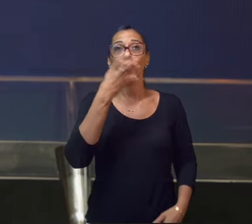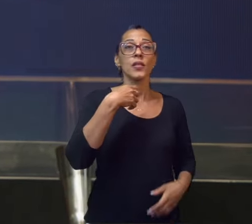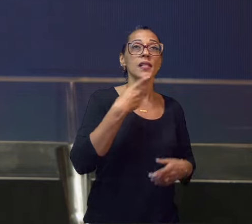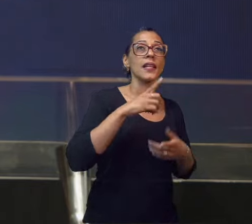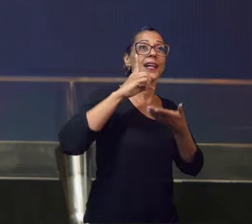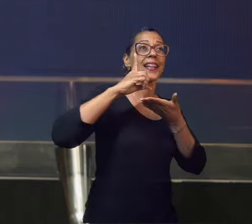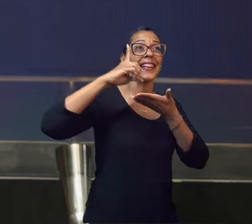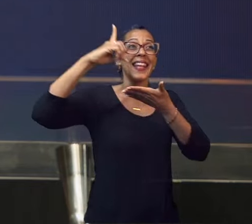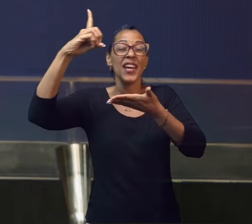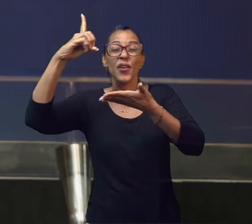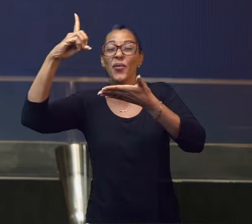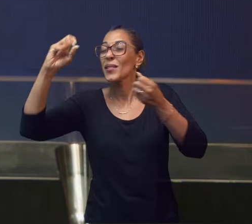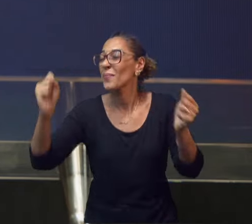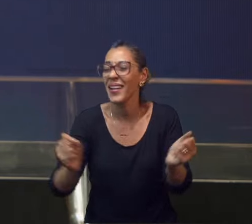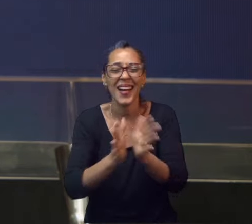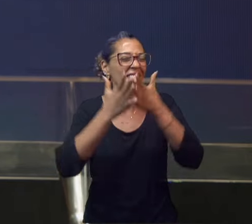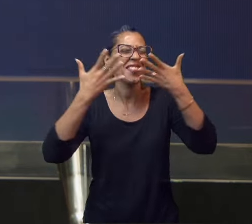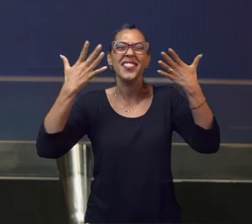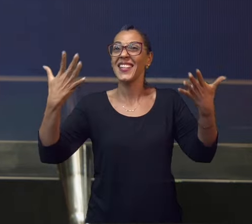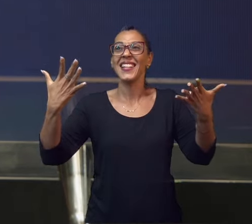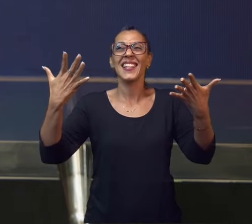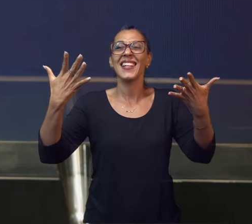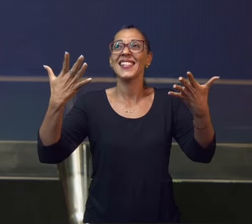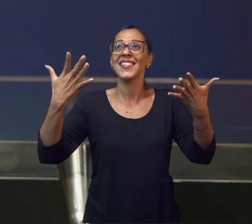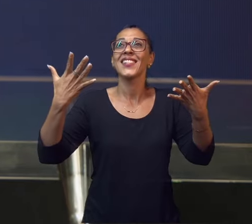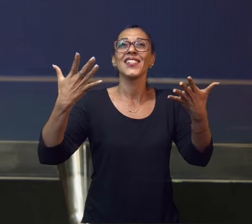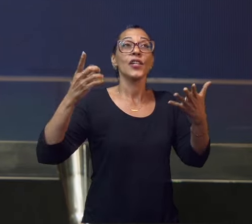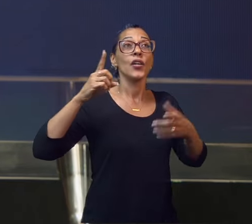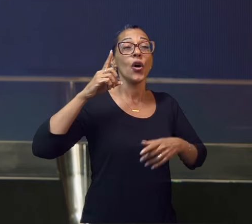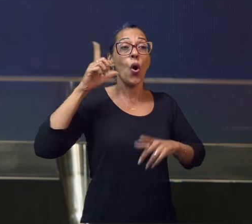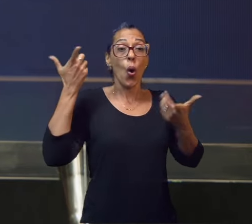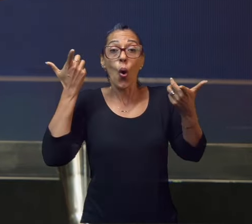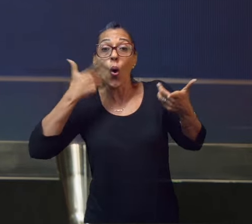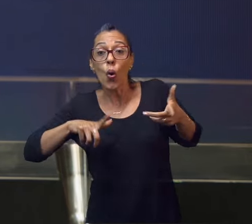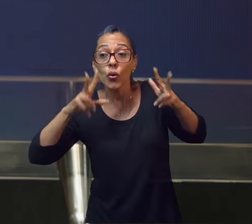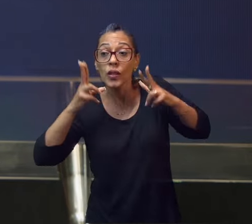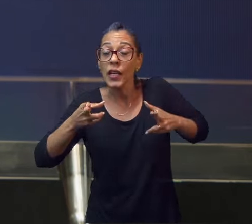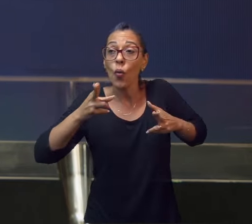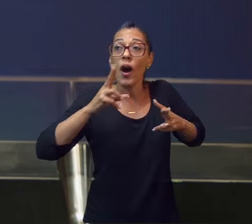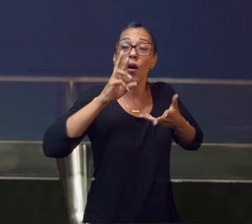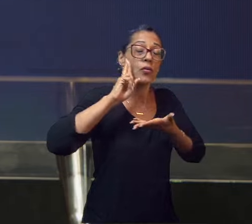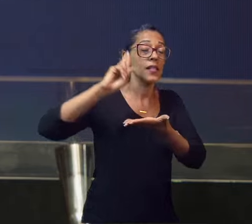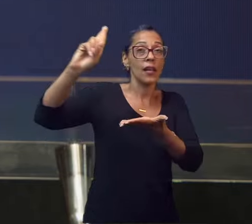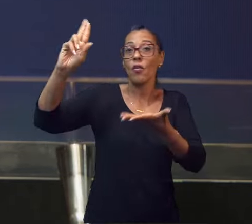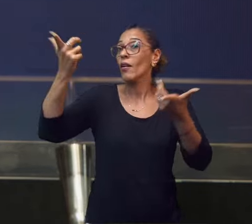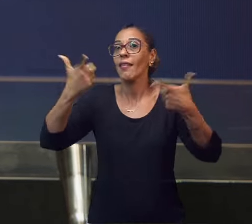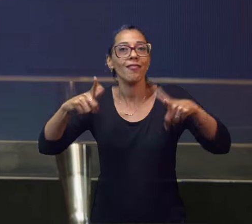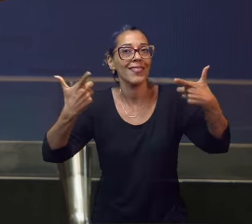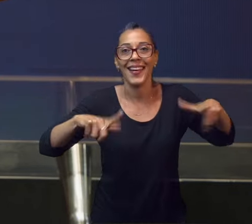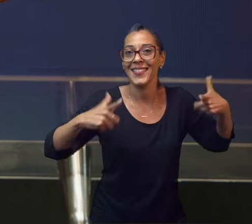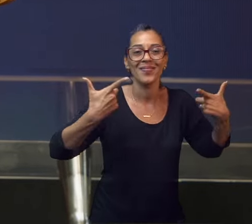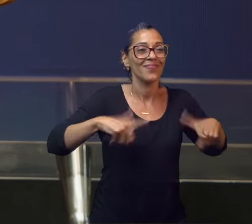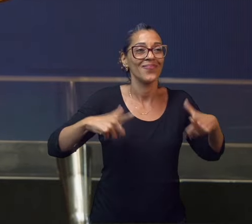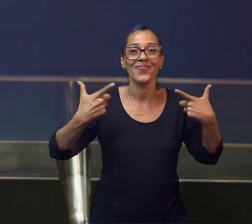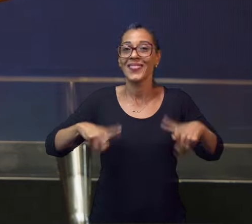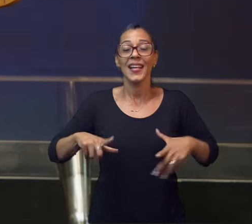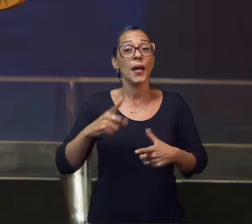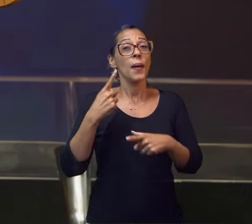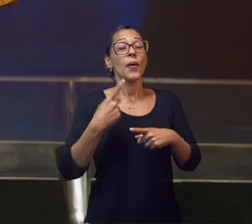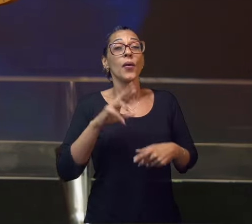outro igual a ti não não há não há outro igual a ti porque